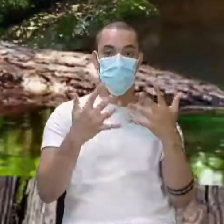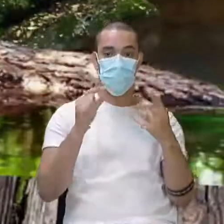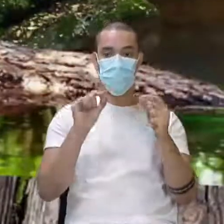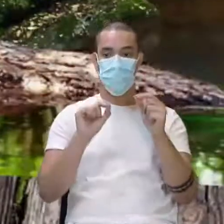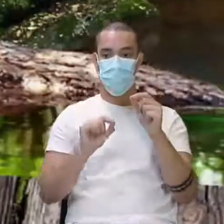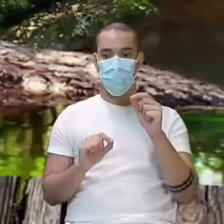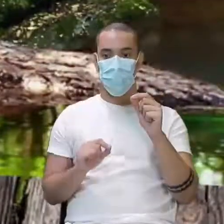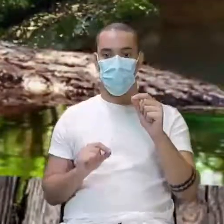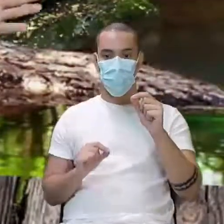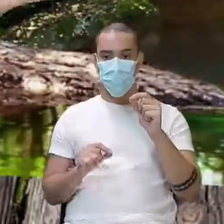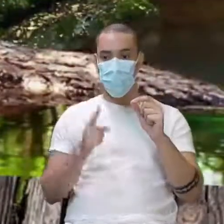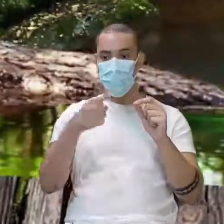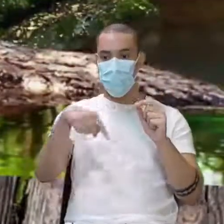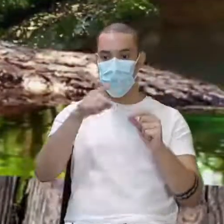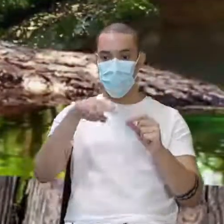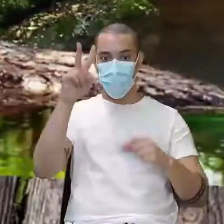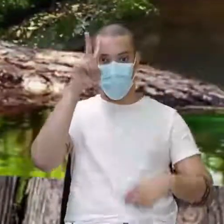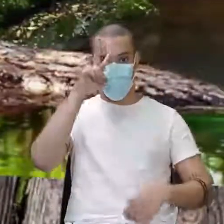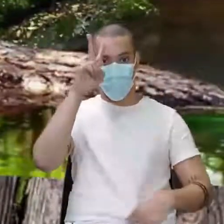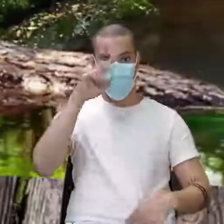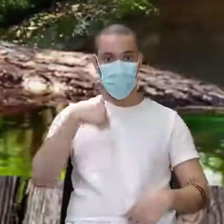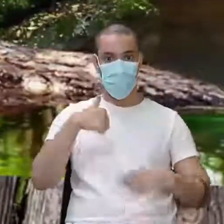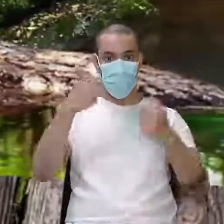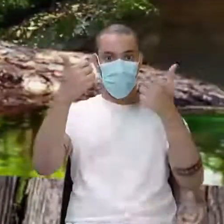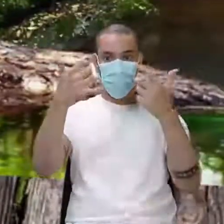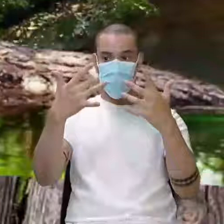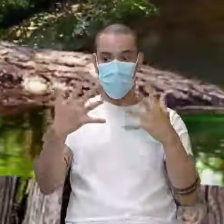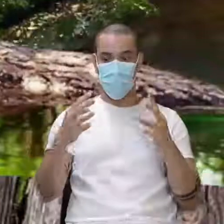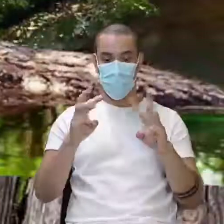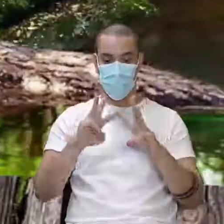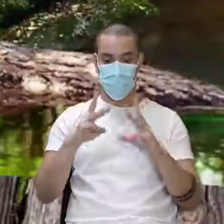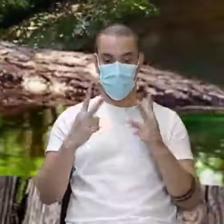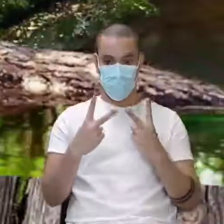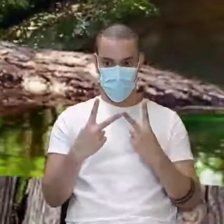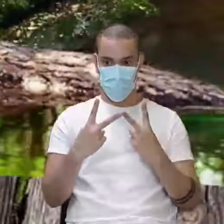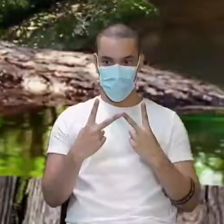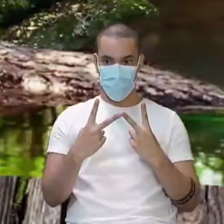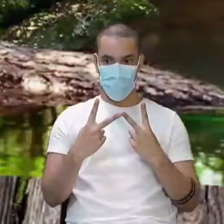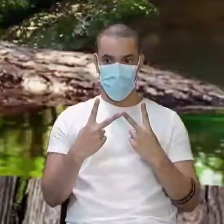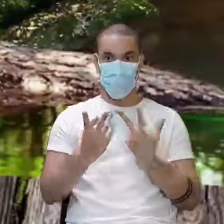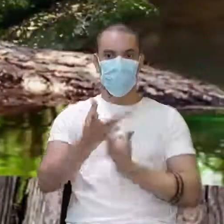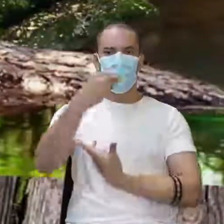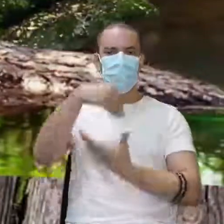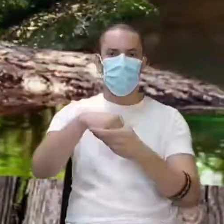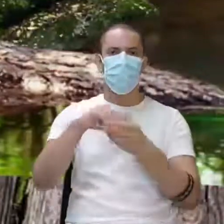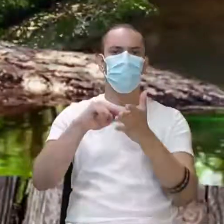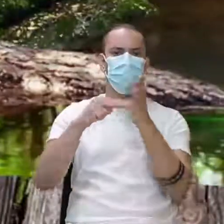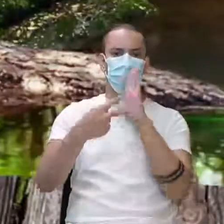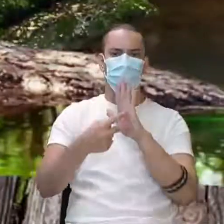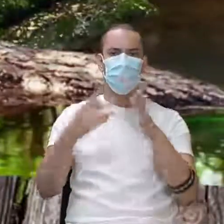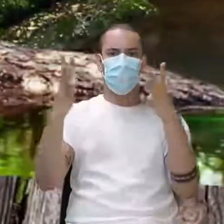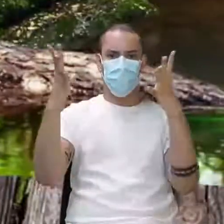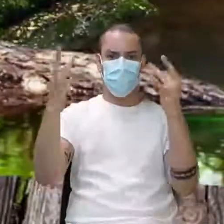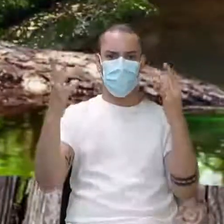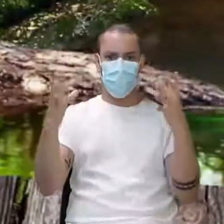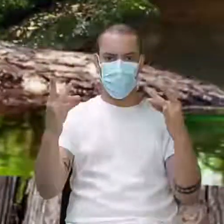obviamente, lembra que a gente estava falando da matéria? Que ela tem uma